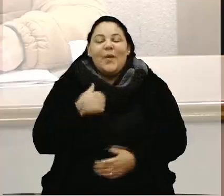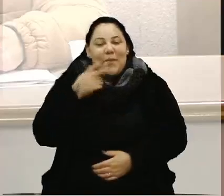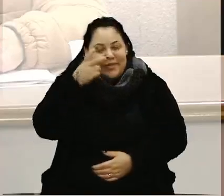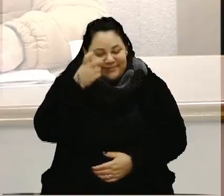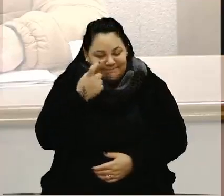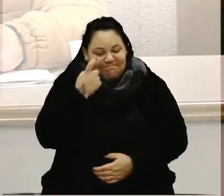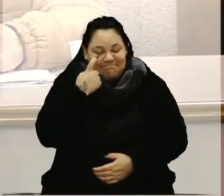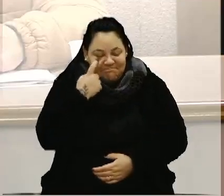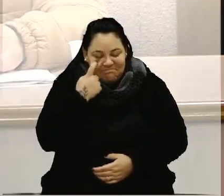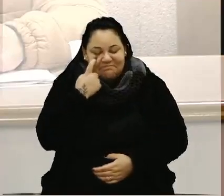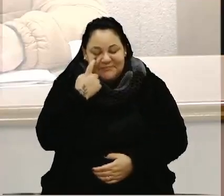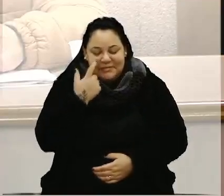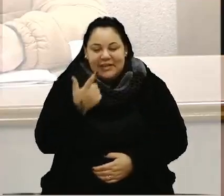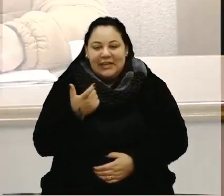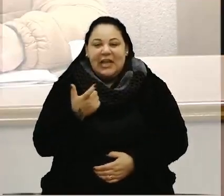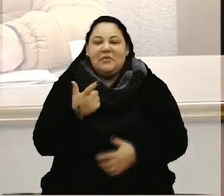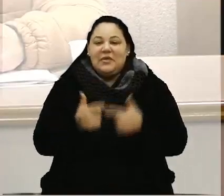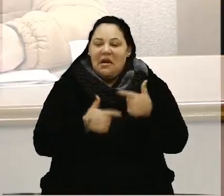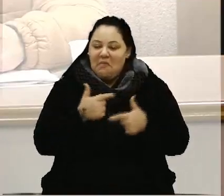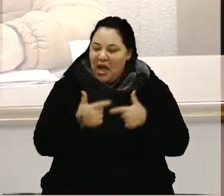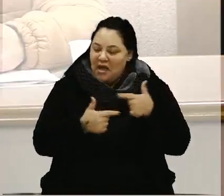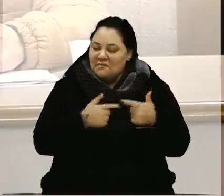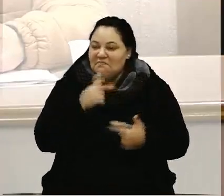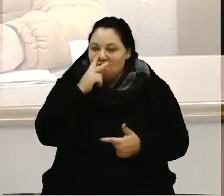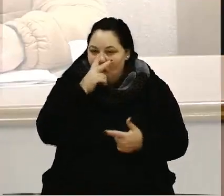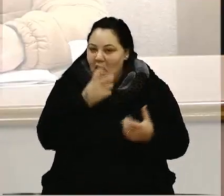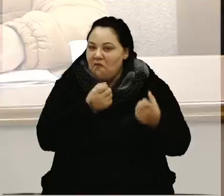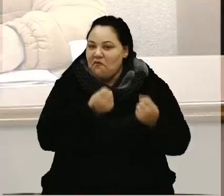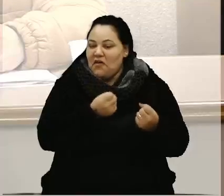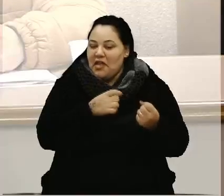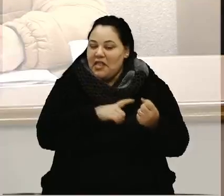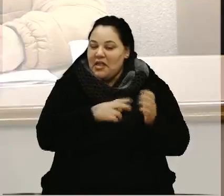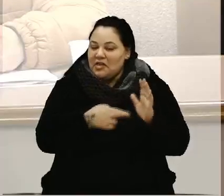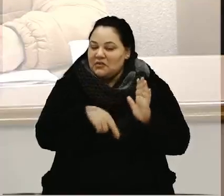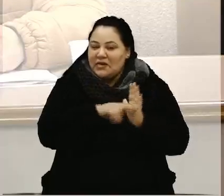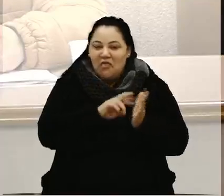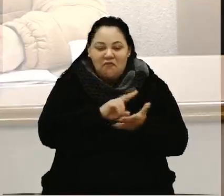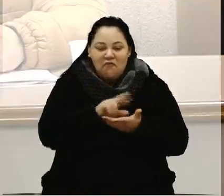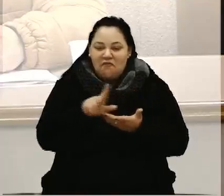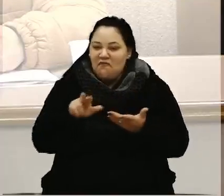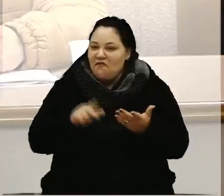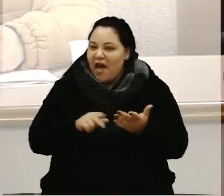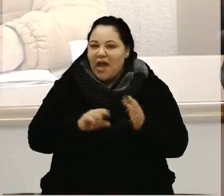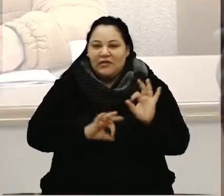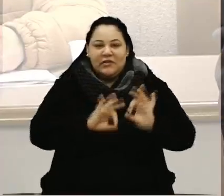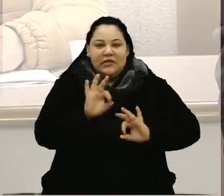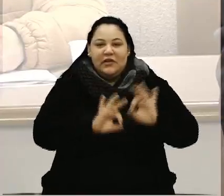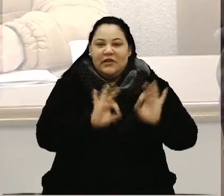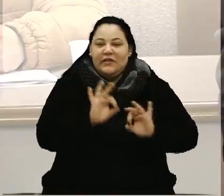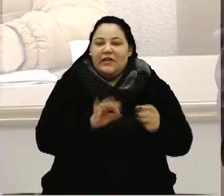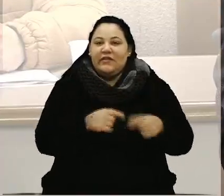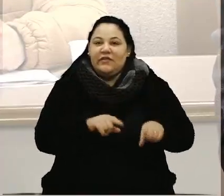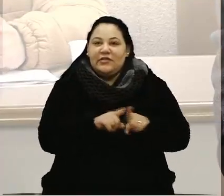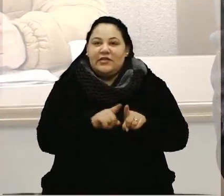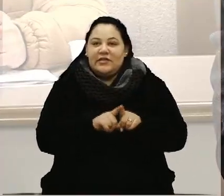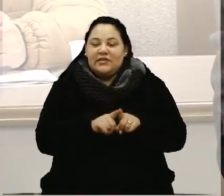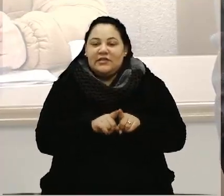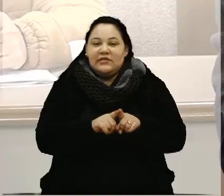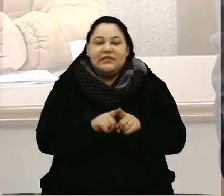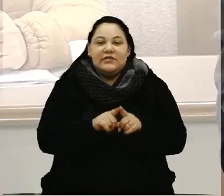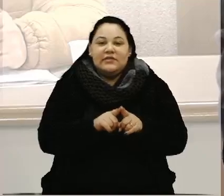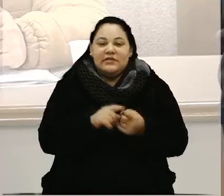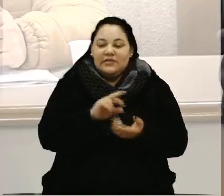trabalho consistente e que dá muito resultado, vários projetos, vários segmentos, e que